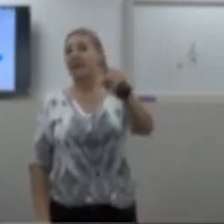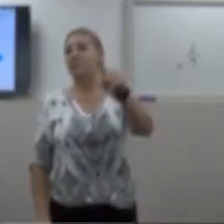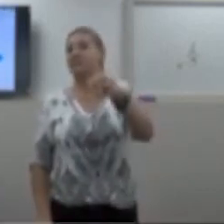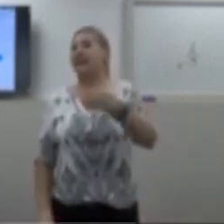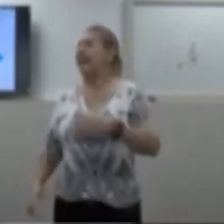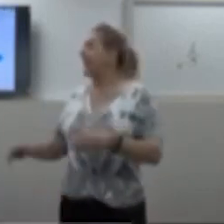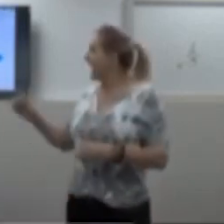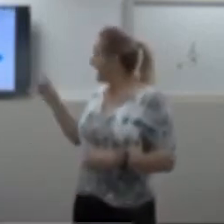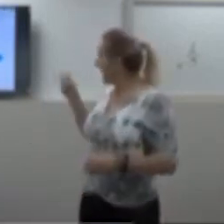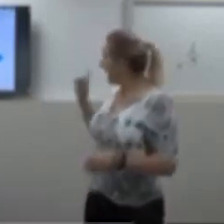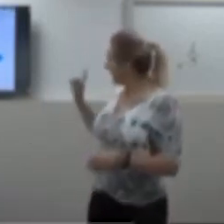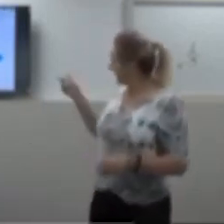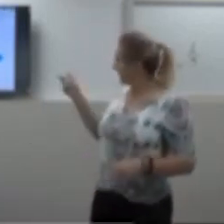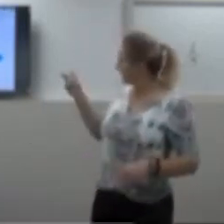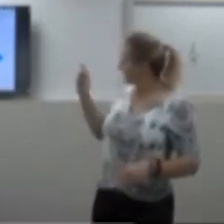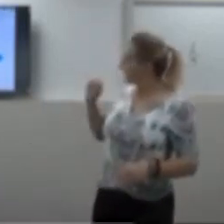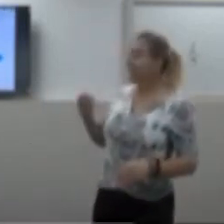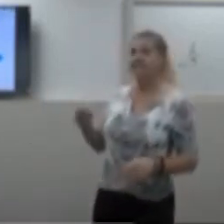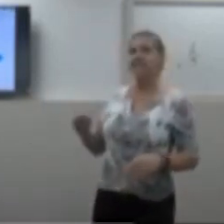Chegamos